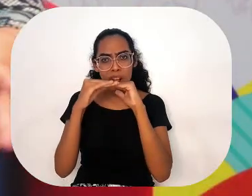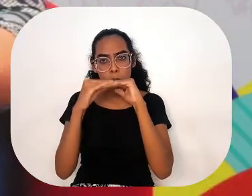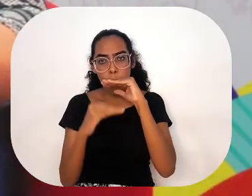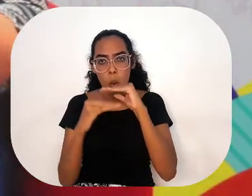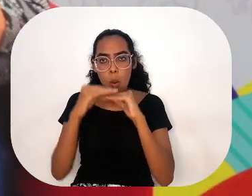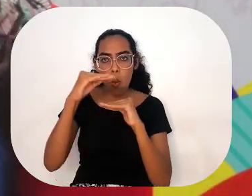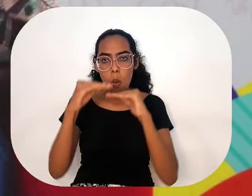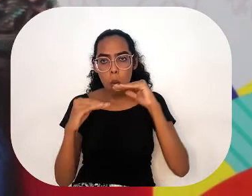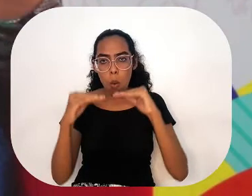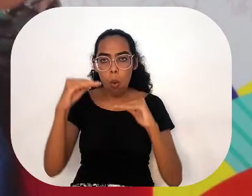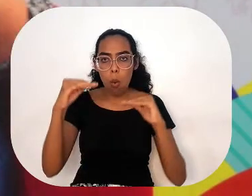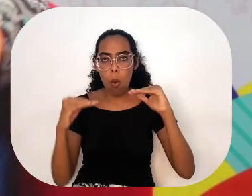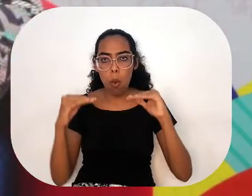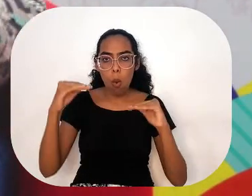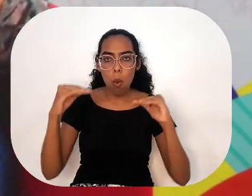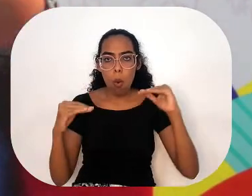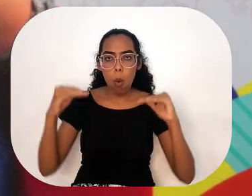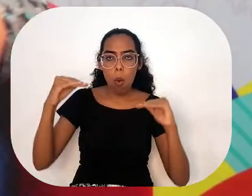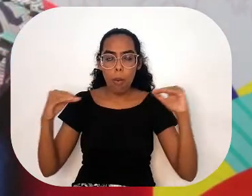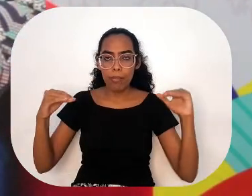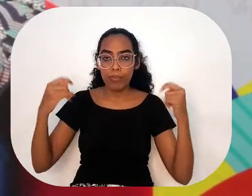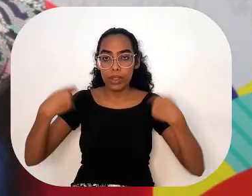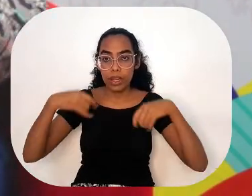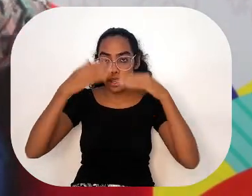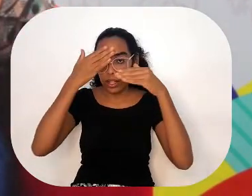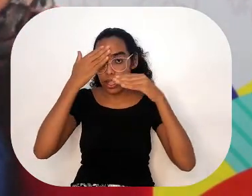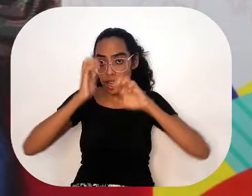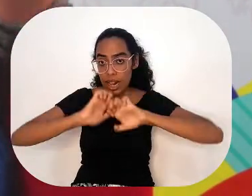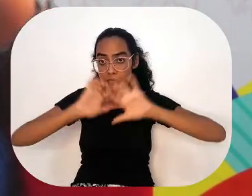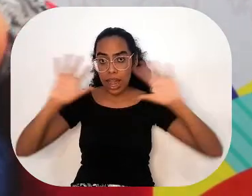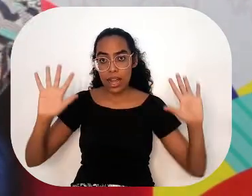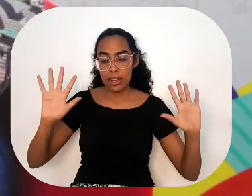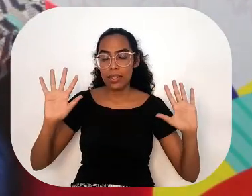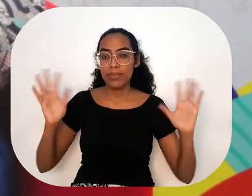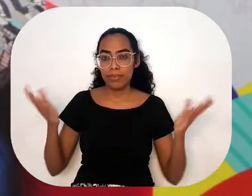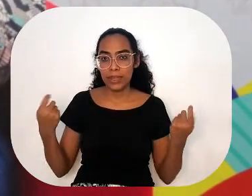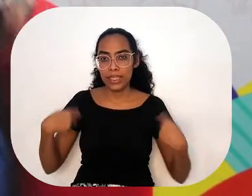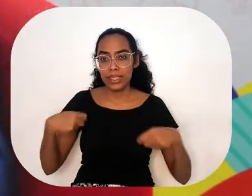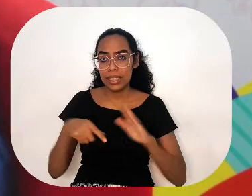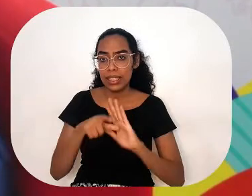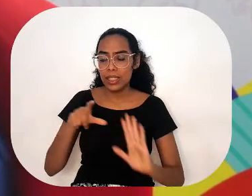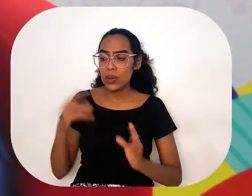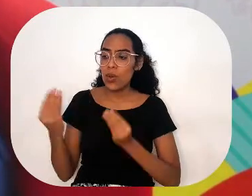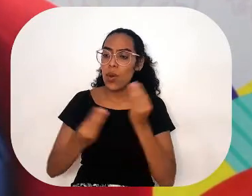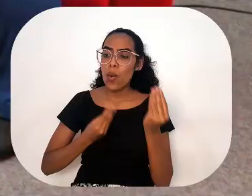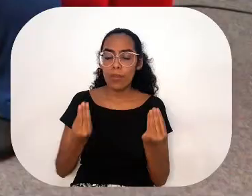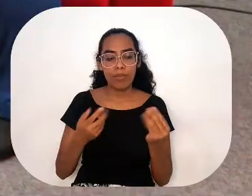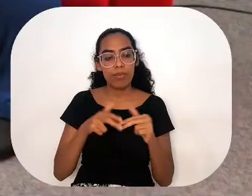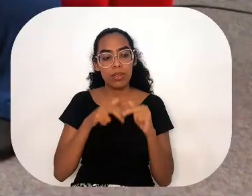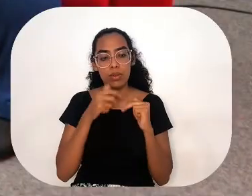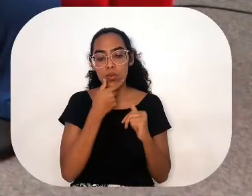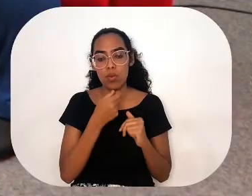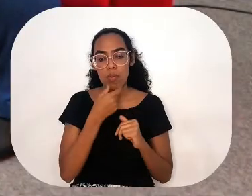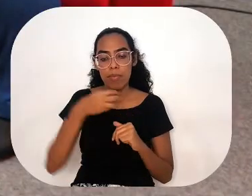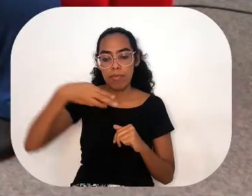unilaterais é preciso compreender essa complexidade então lendo esse trabalho e o